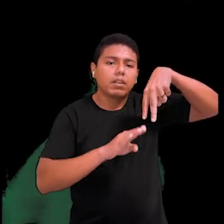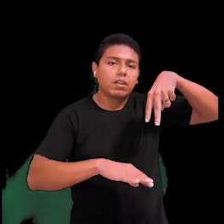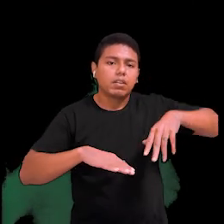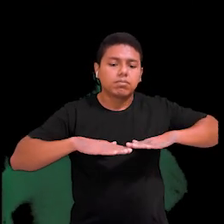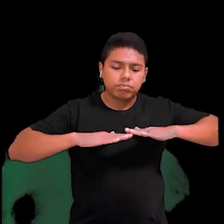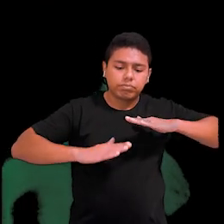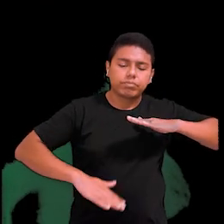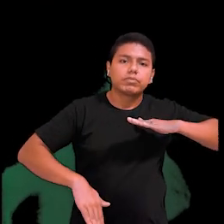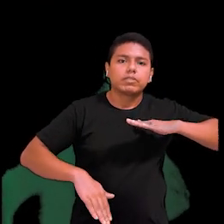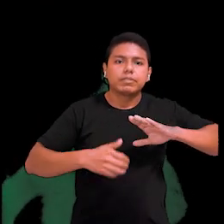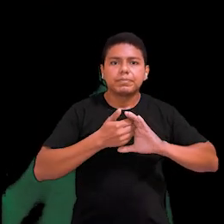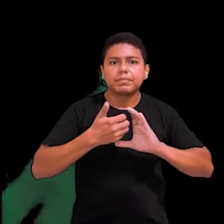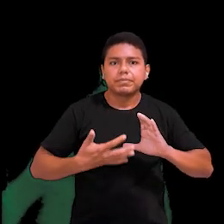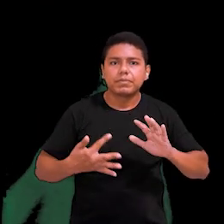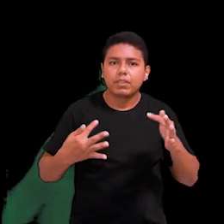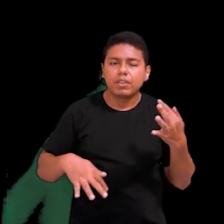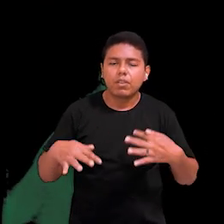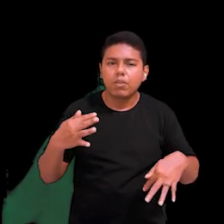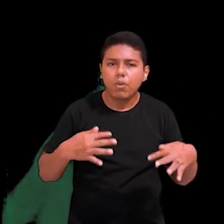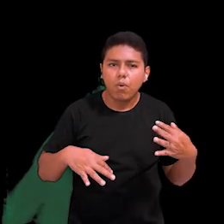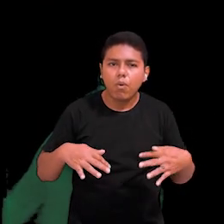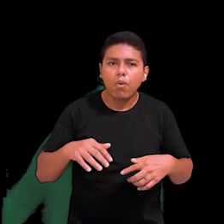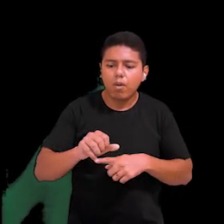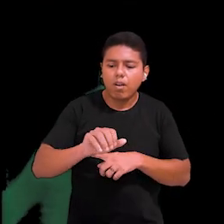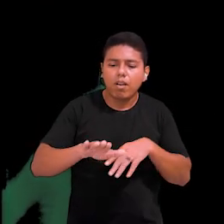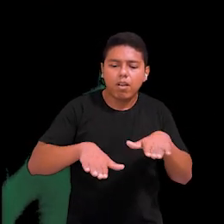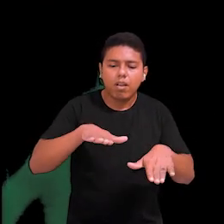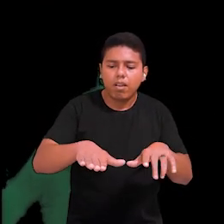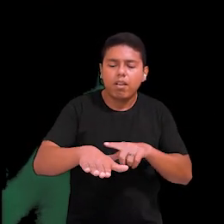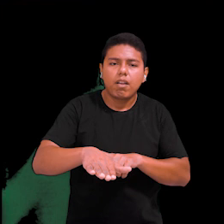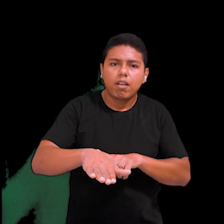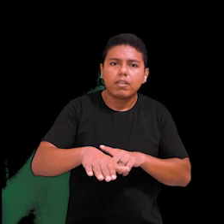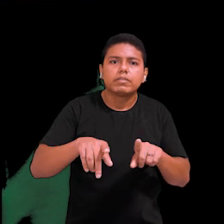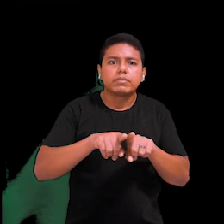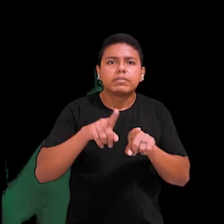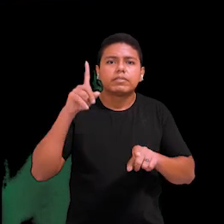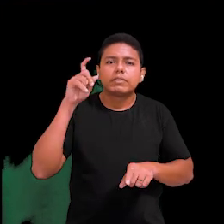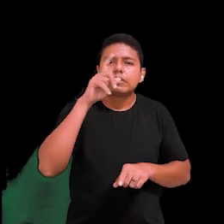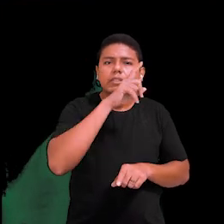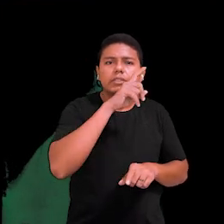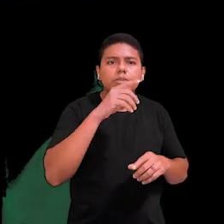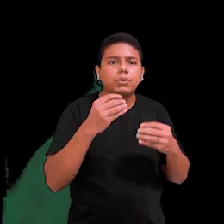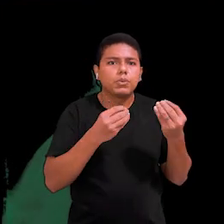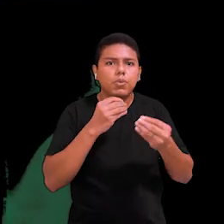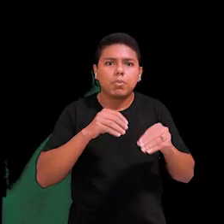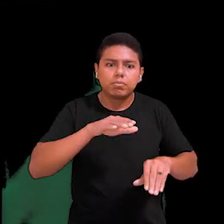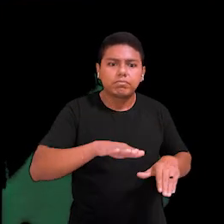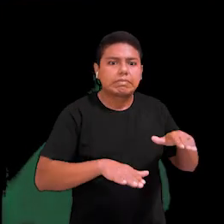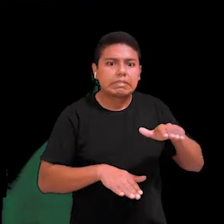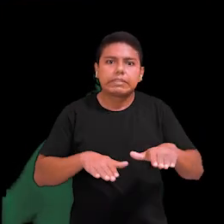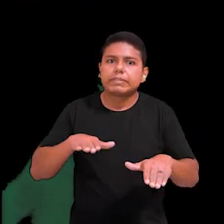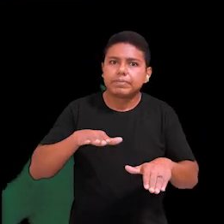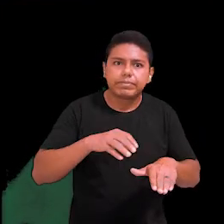acomete principalmente os membros inferiores, caracteriza-se pela dor na panturrilha, pela dificuldade ou